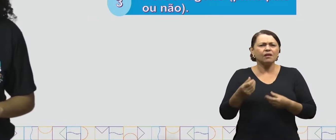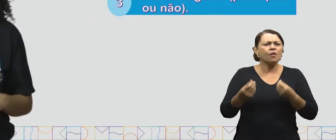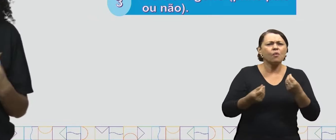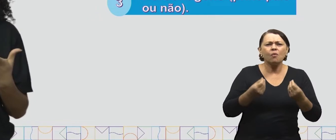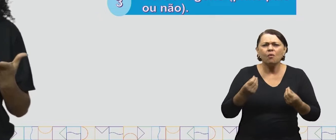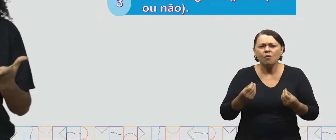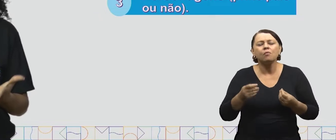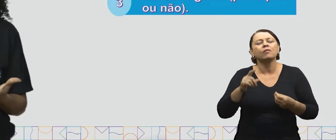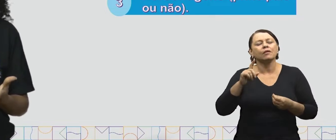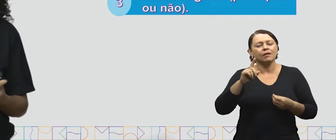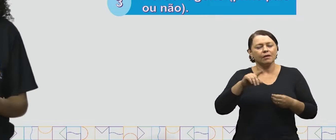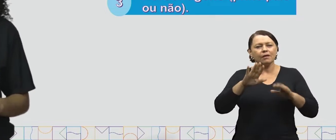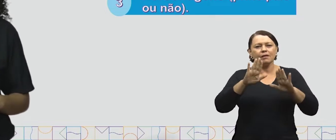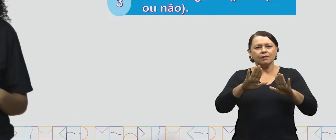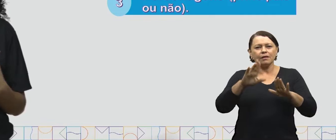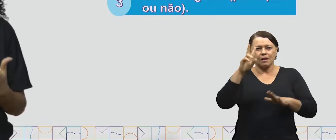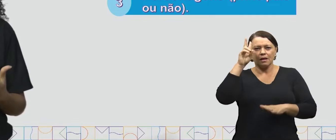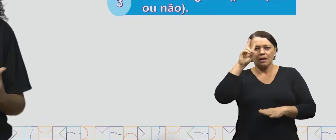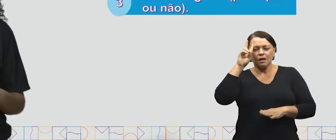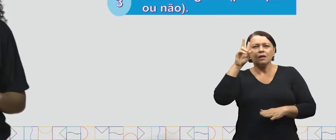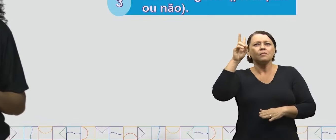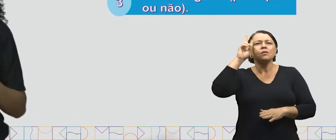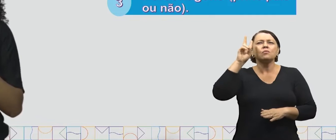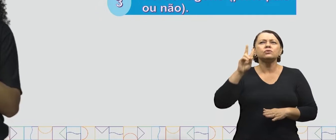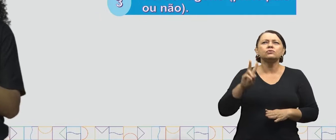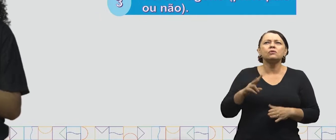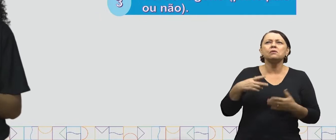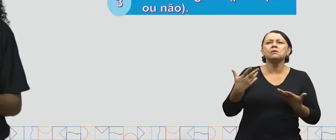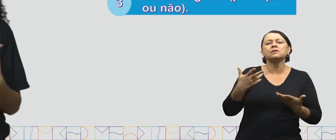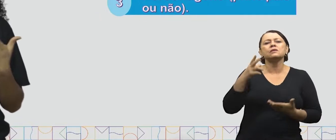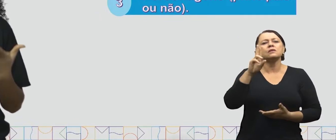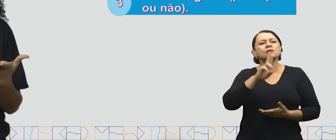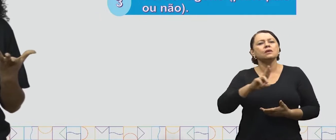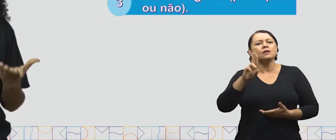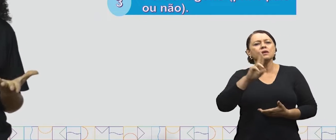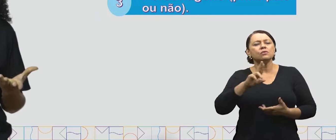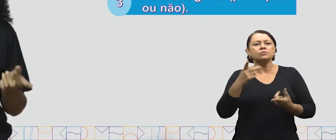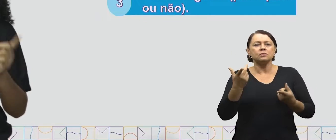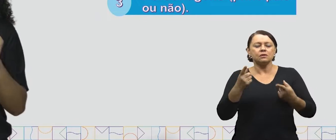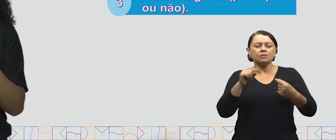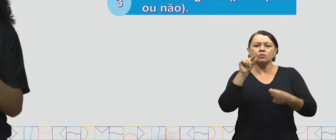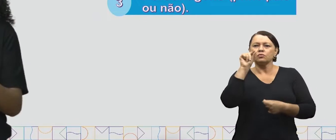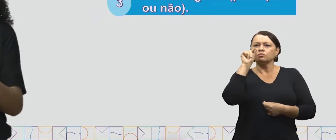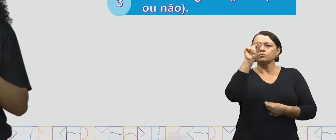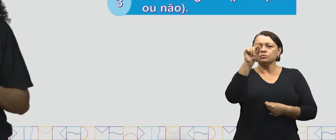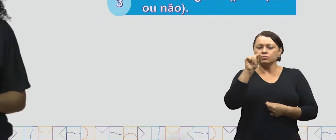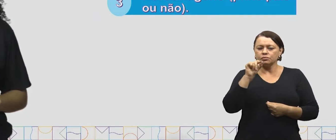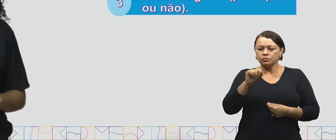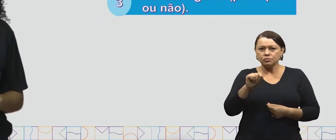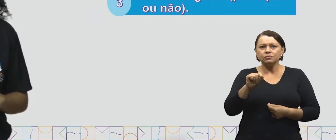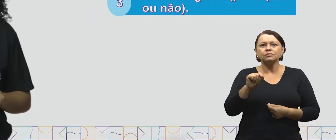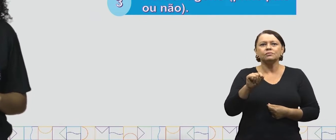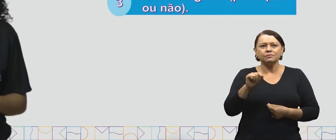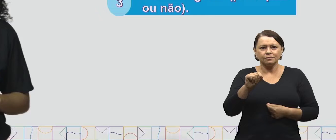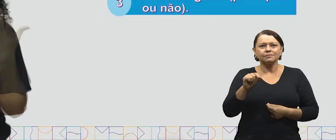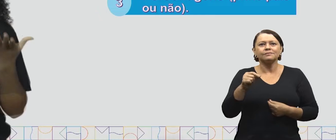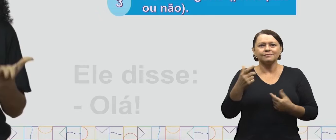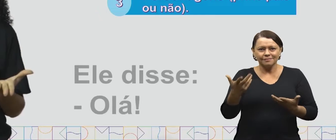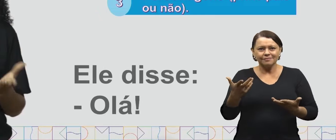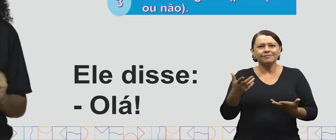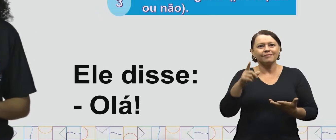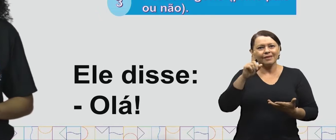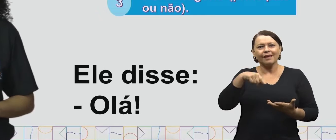mesmo. Puxe na sua memória alguma historinha em que usamos os famosos 2 pontos para chamar a fala de uma